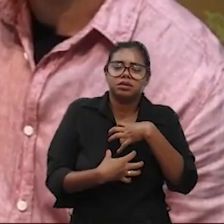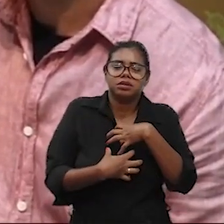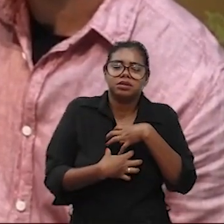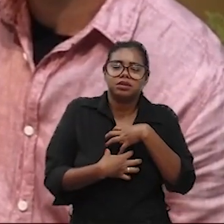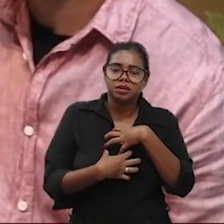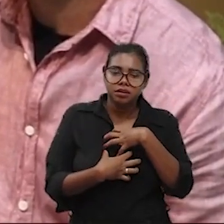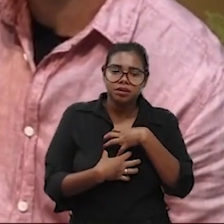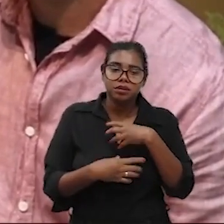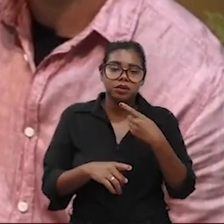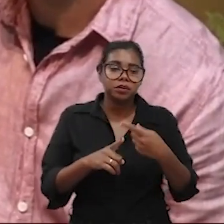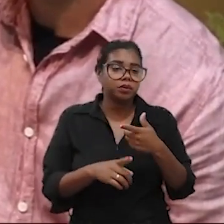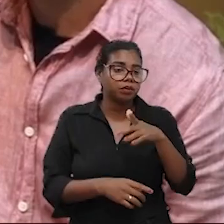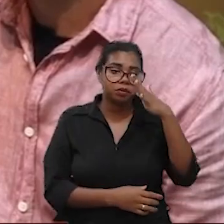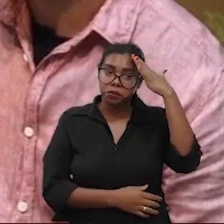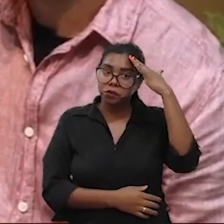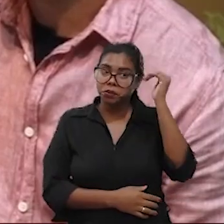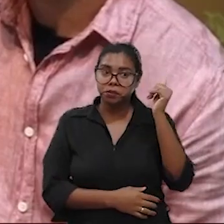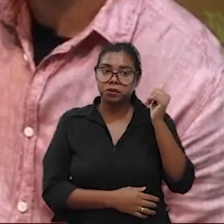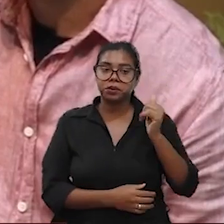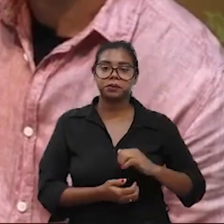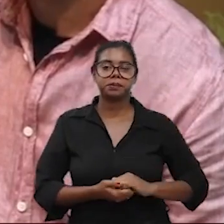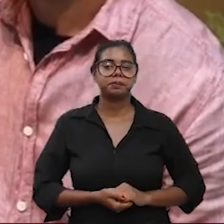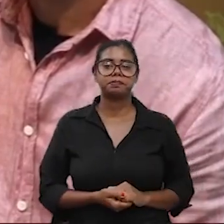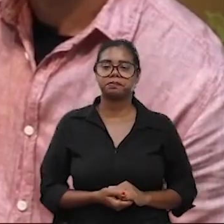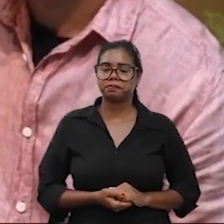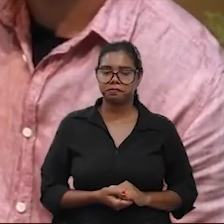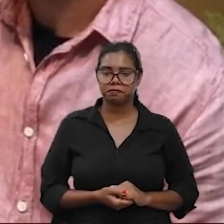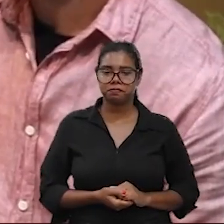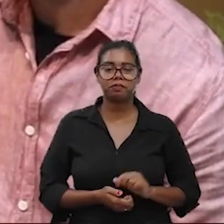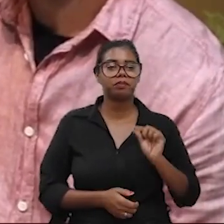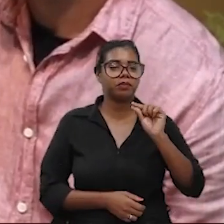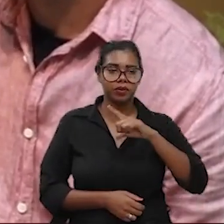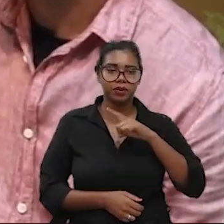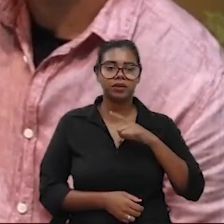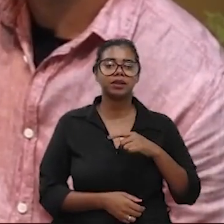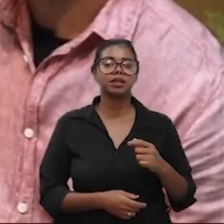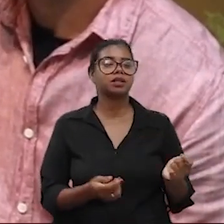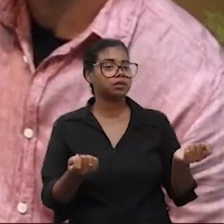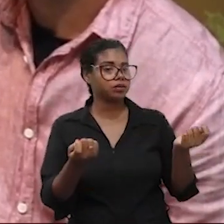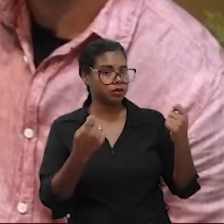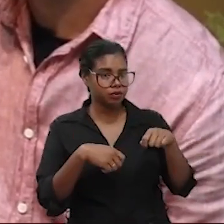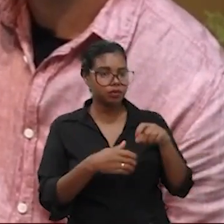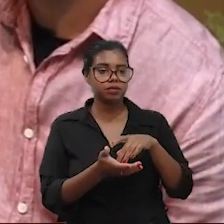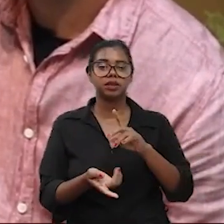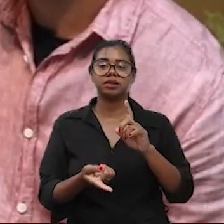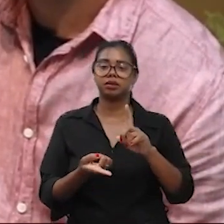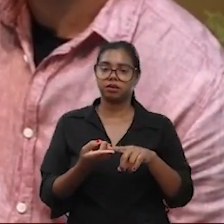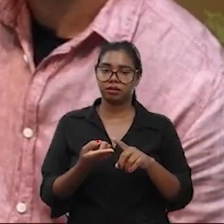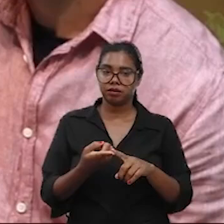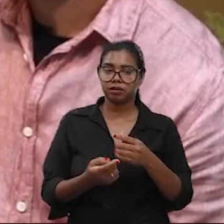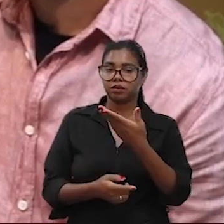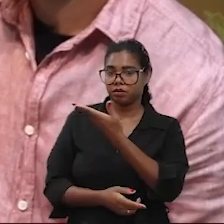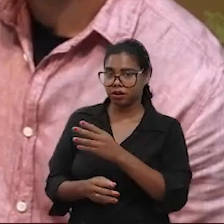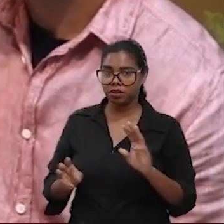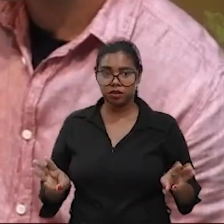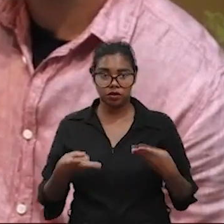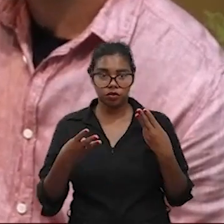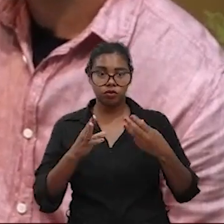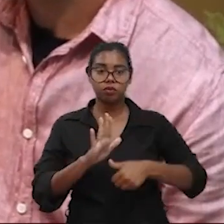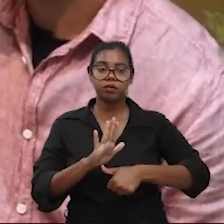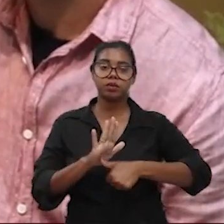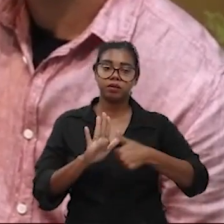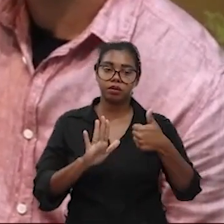não sabia. Sim. Ela não sabia que existia essa possibilidade. Eu estava atuando no show dela pela primeira vez, assim